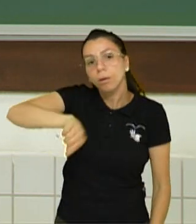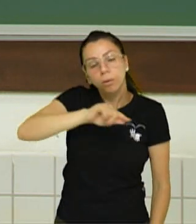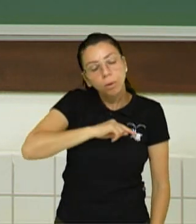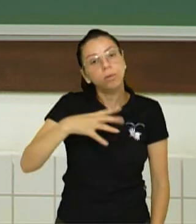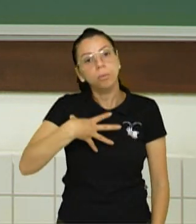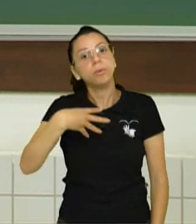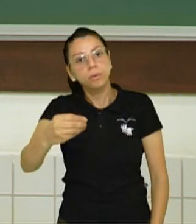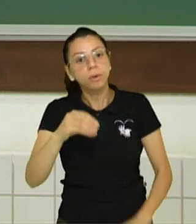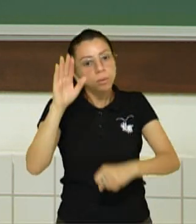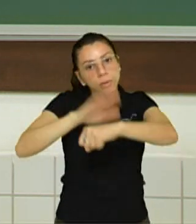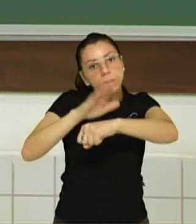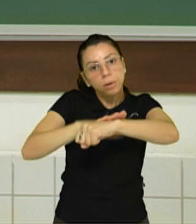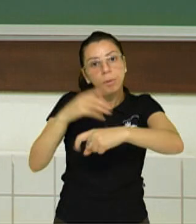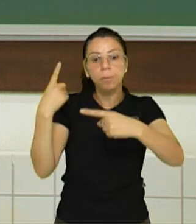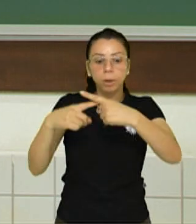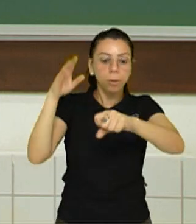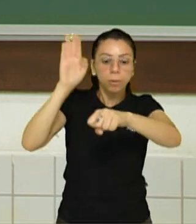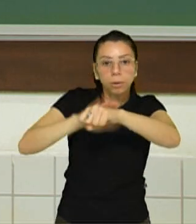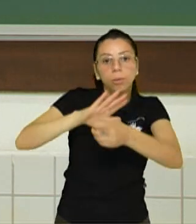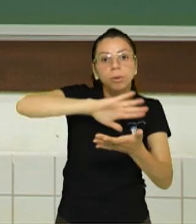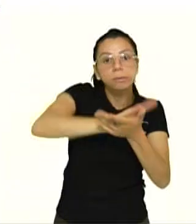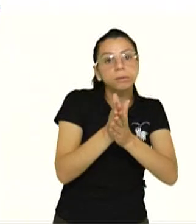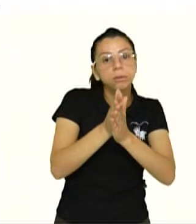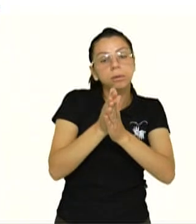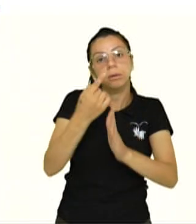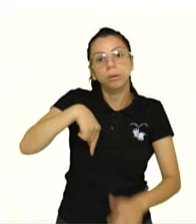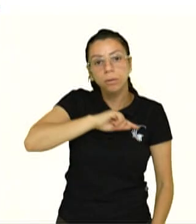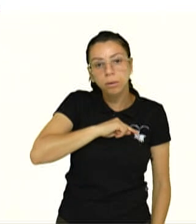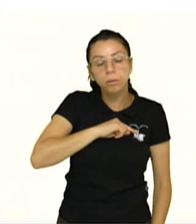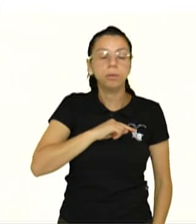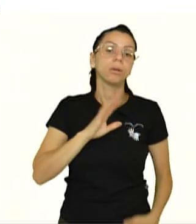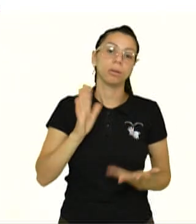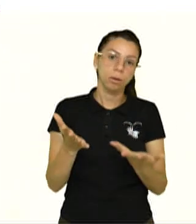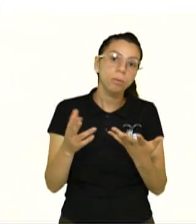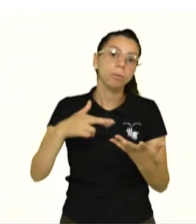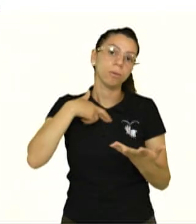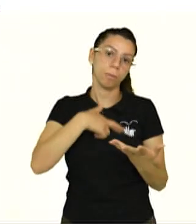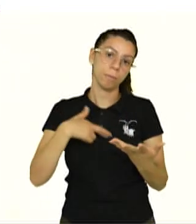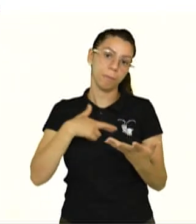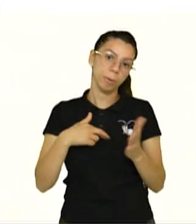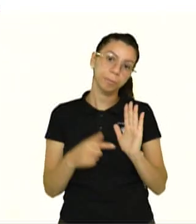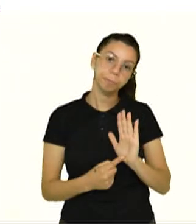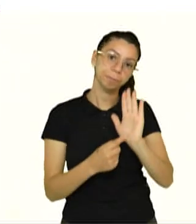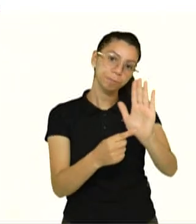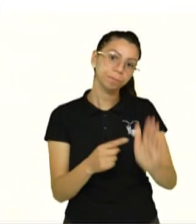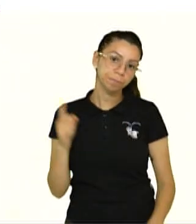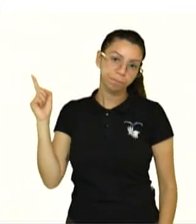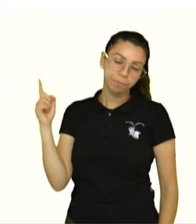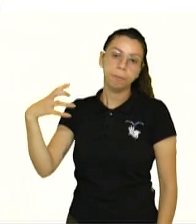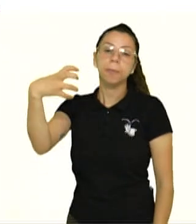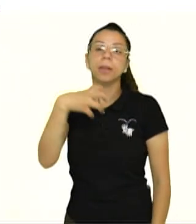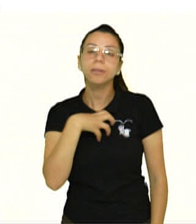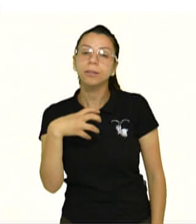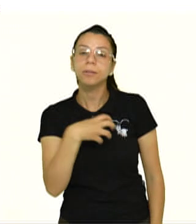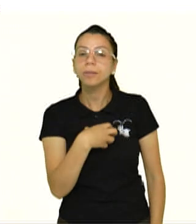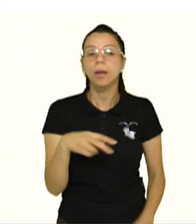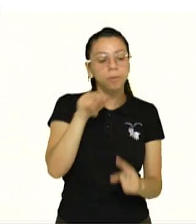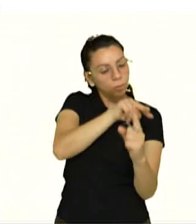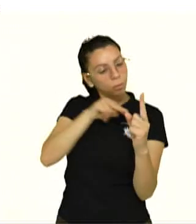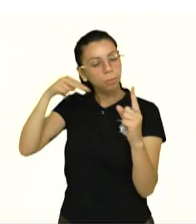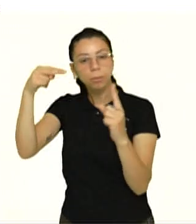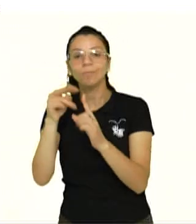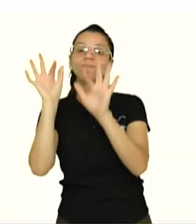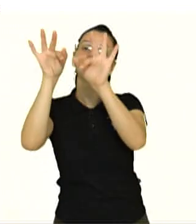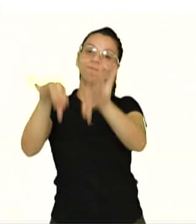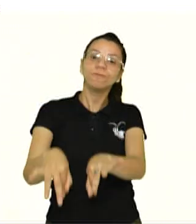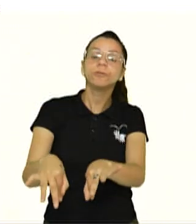tempo que acaba com a gente, não é verdade? Né? Então, é isso que o romântico está trazendo. É esses sentimentos, essa visão da